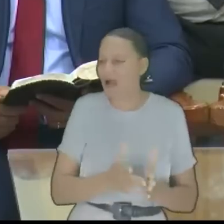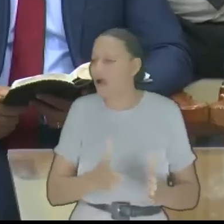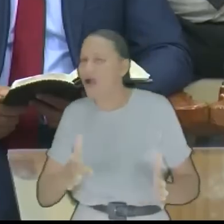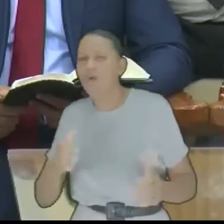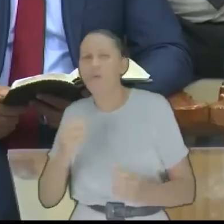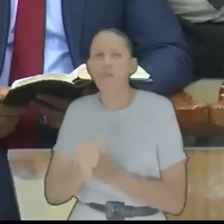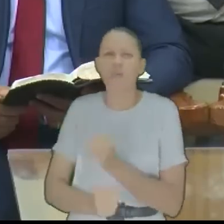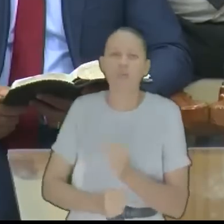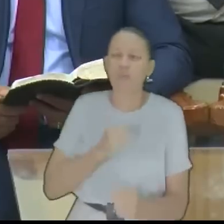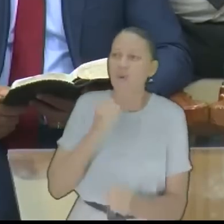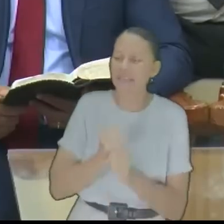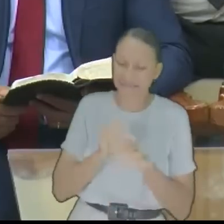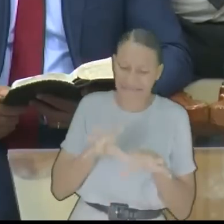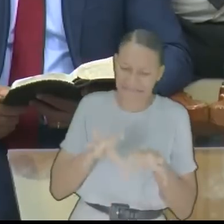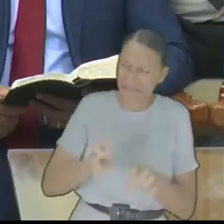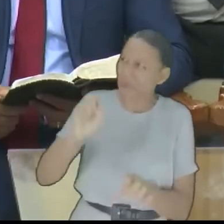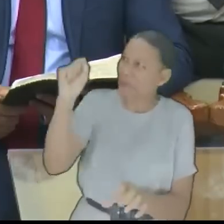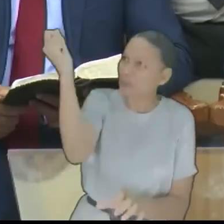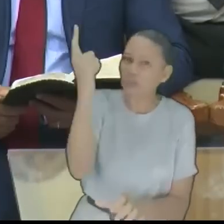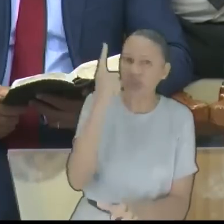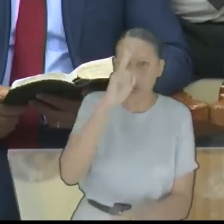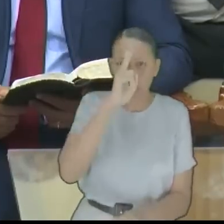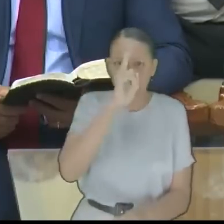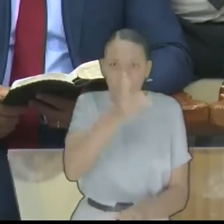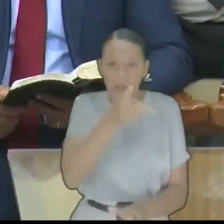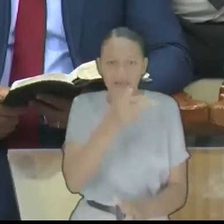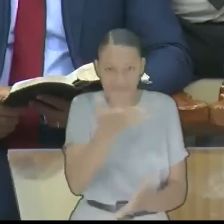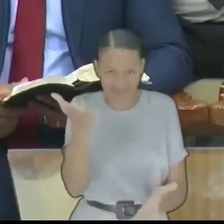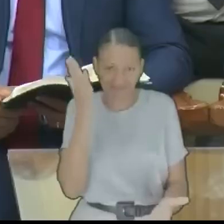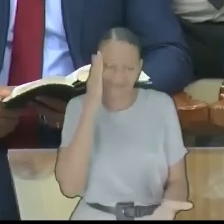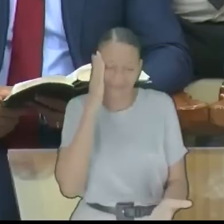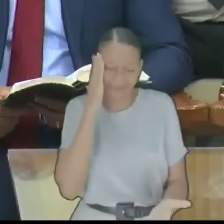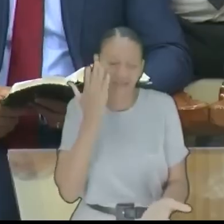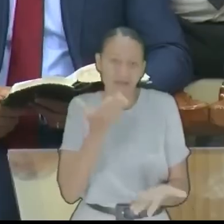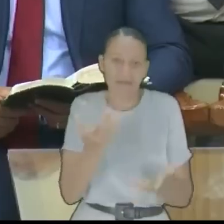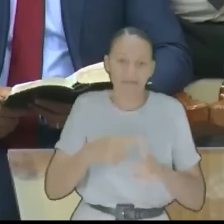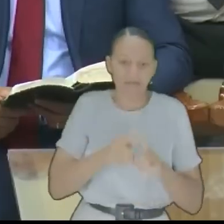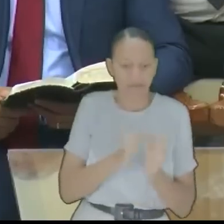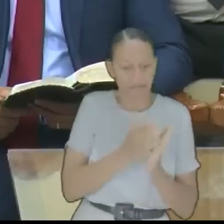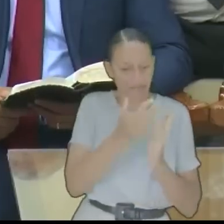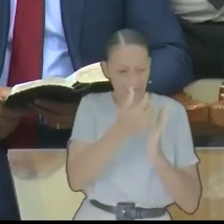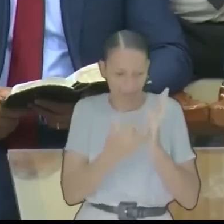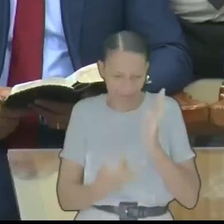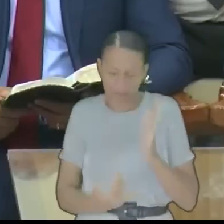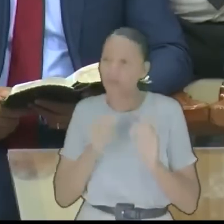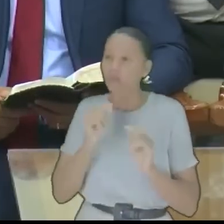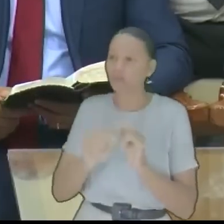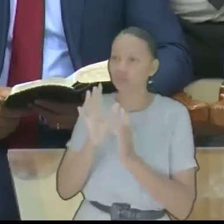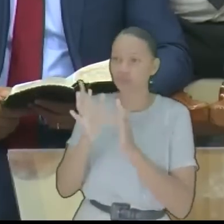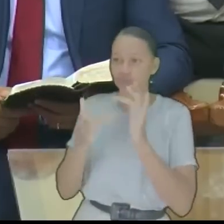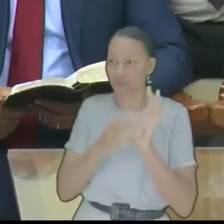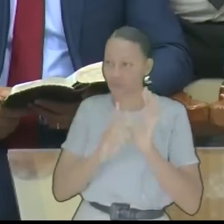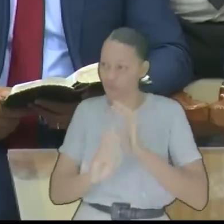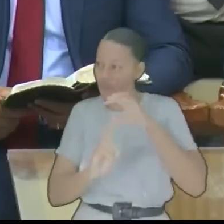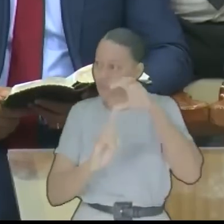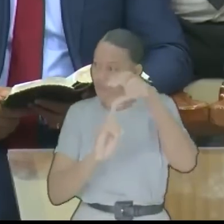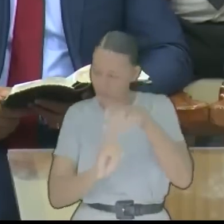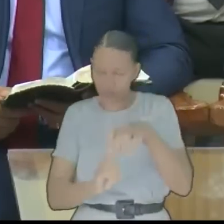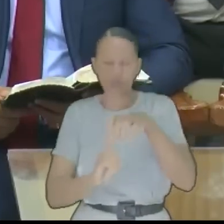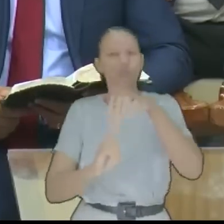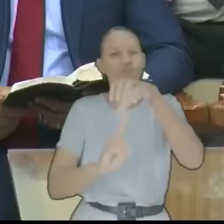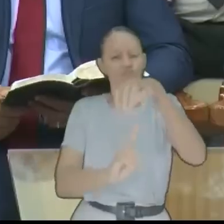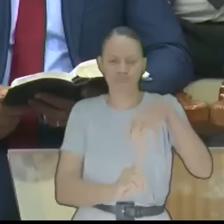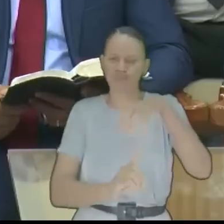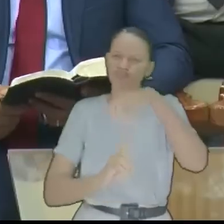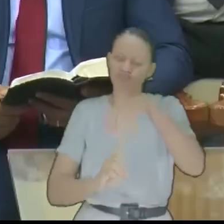ano esturricada, seca. Mas a Bíblia diz que quando Cristo vier reinar, aquela terra, ela vai